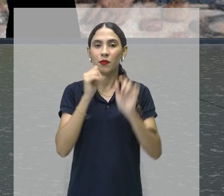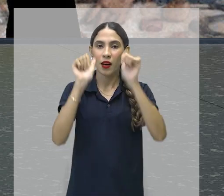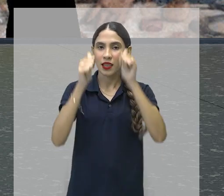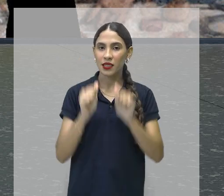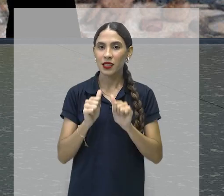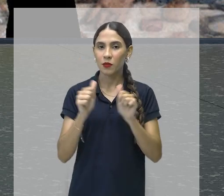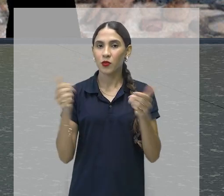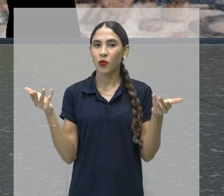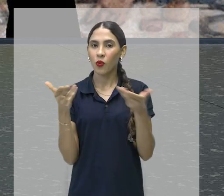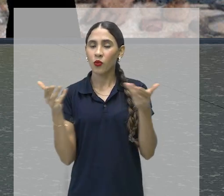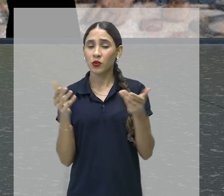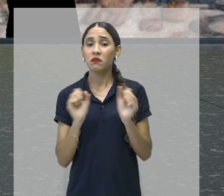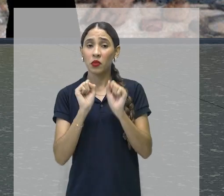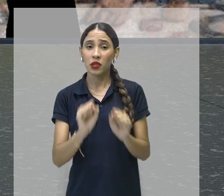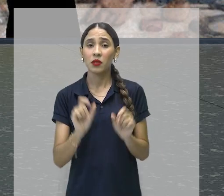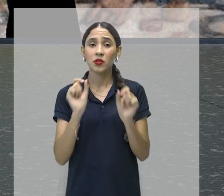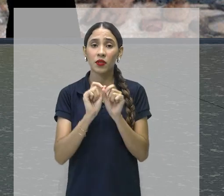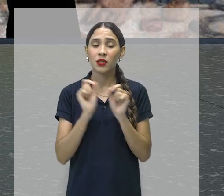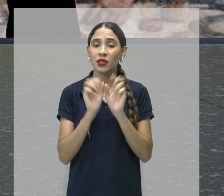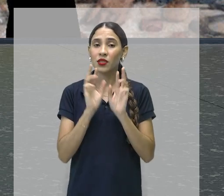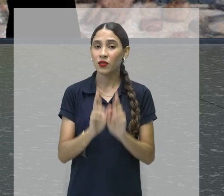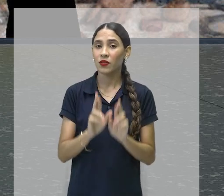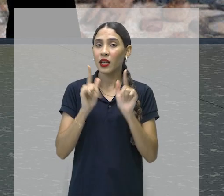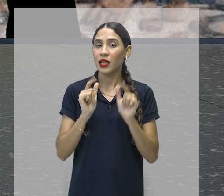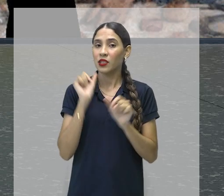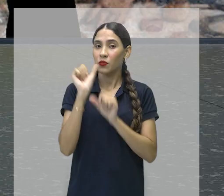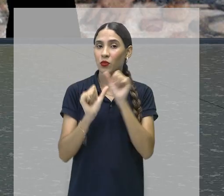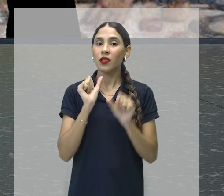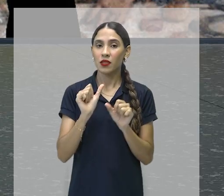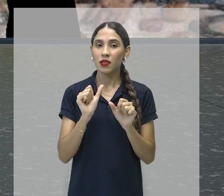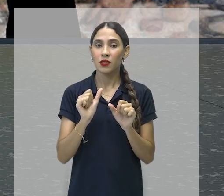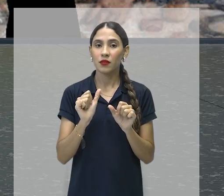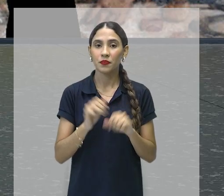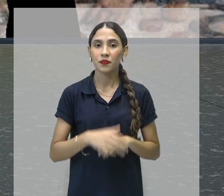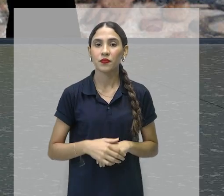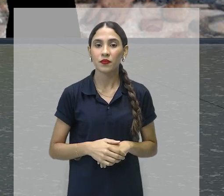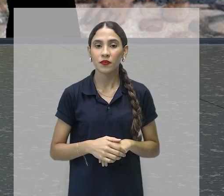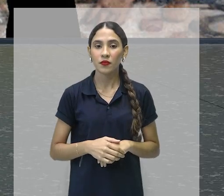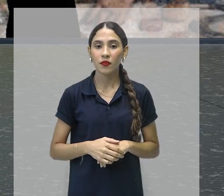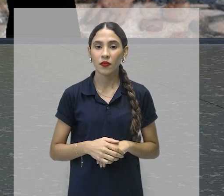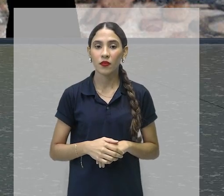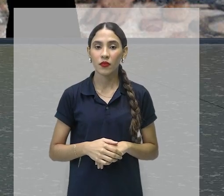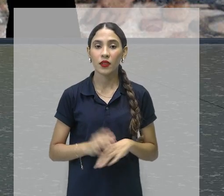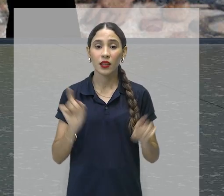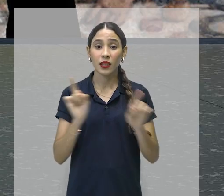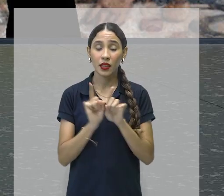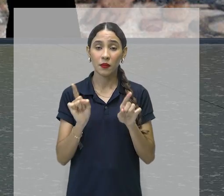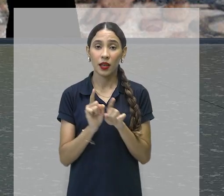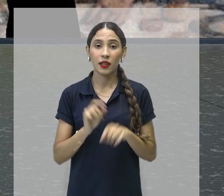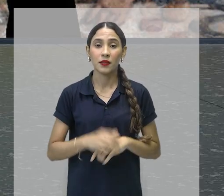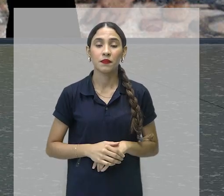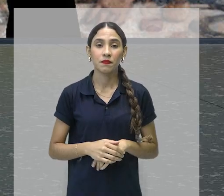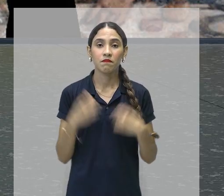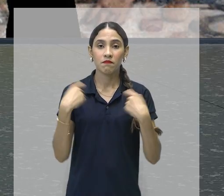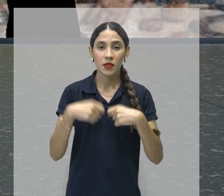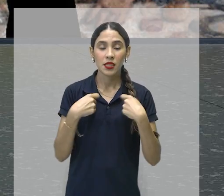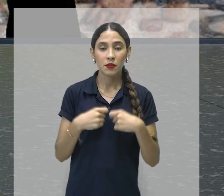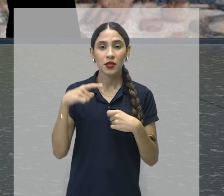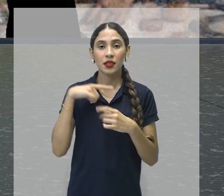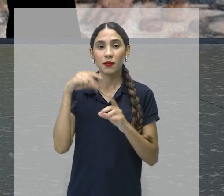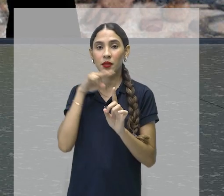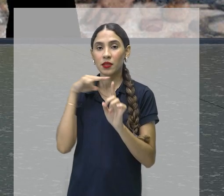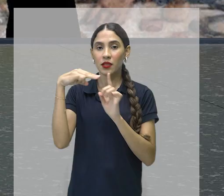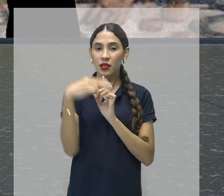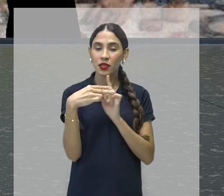releitura atual, podemos fazer diferentes modificações. E além do mais, temos que ter o